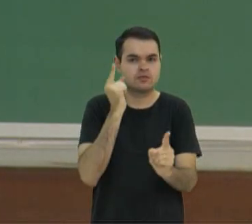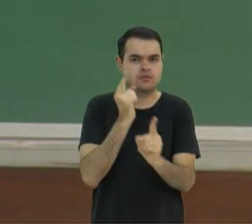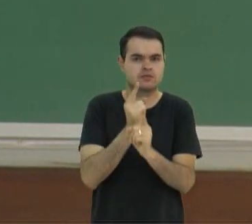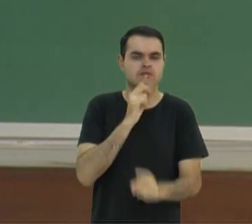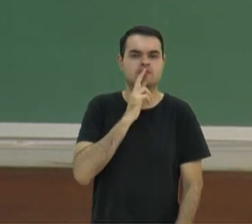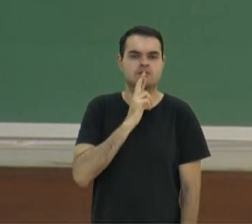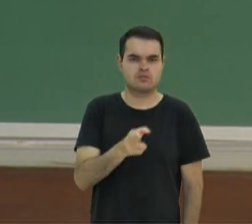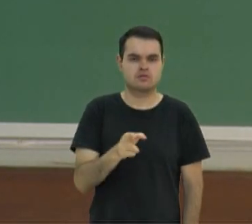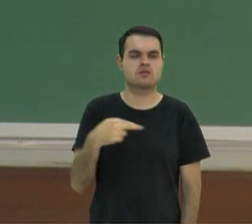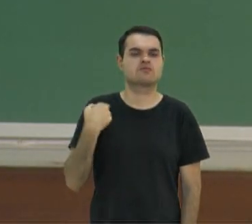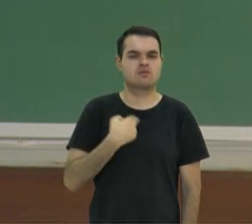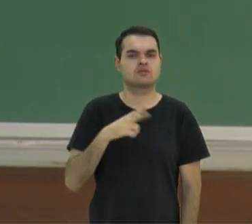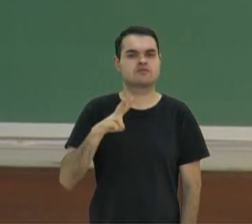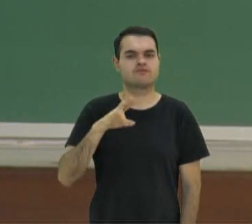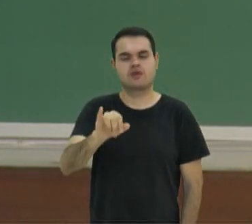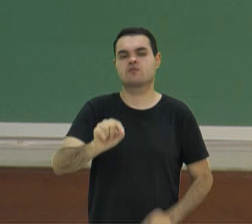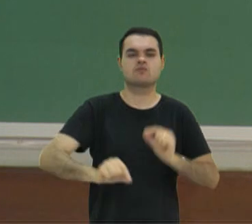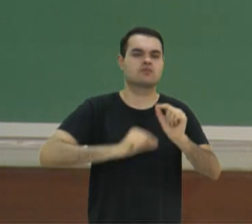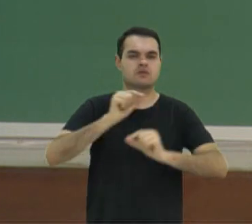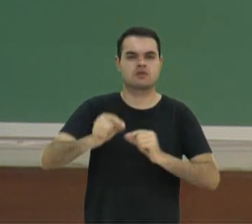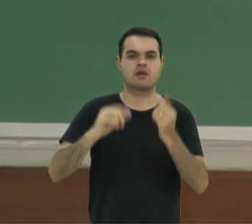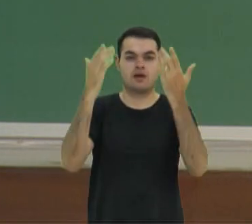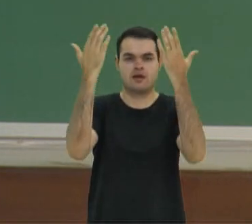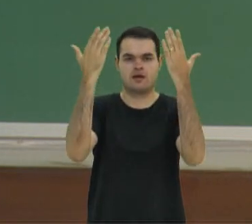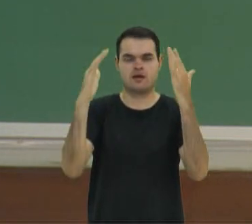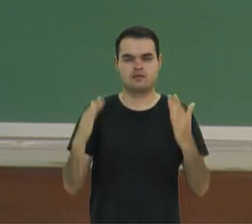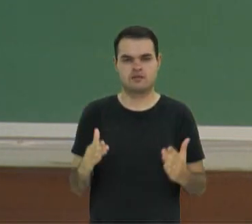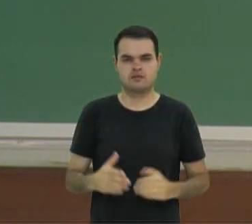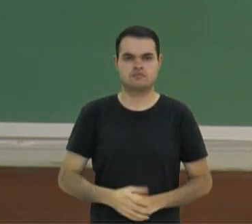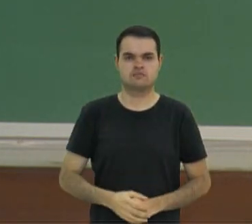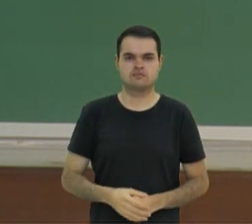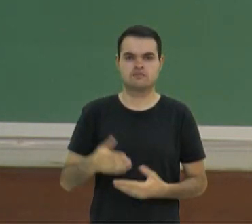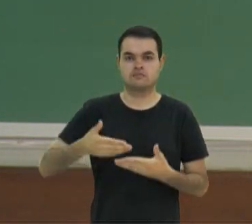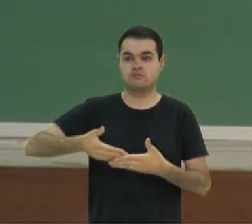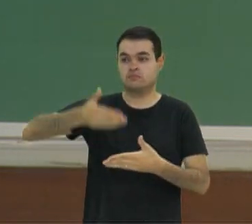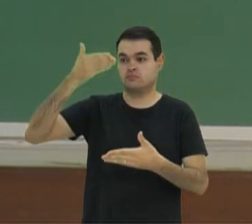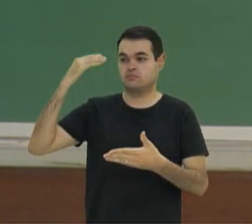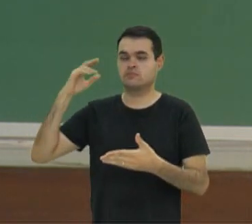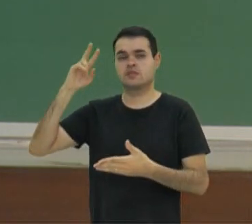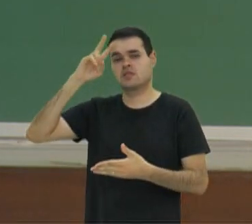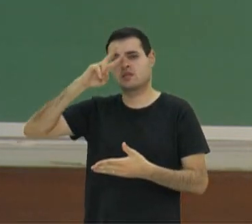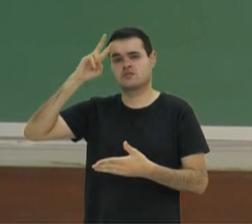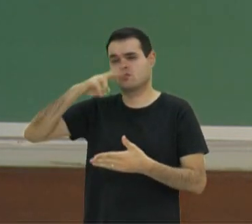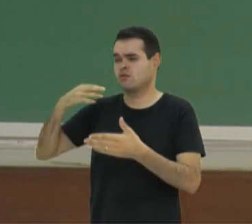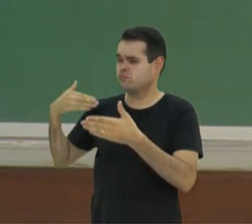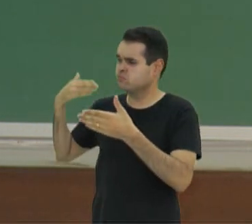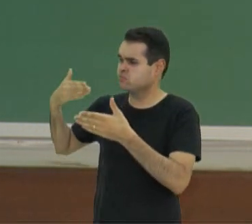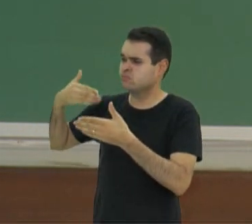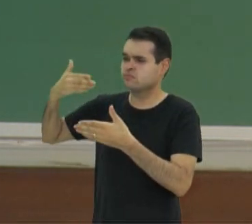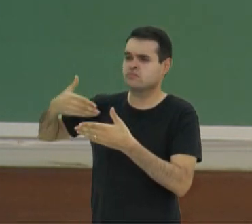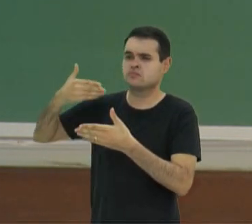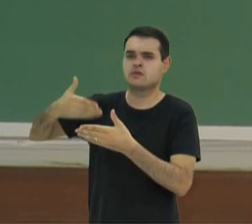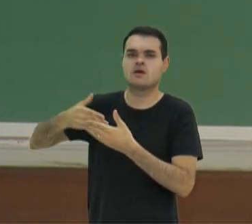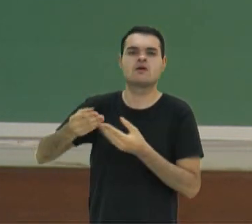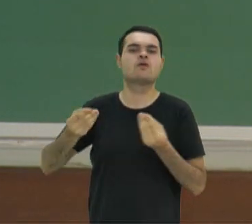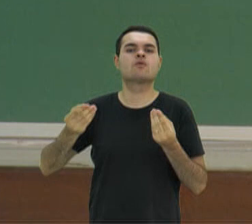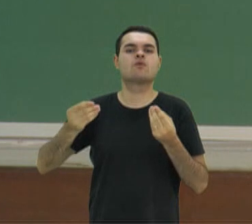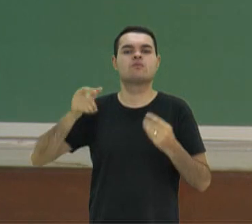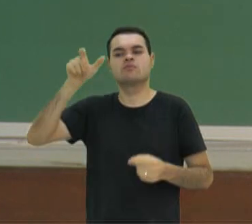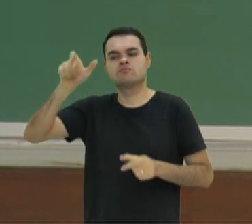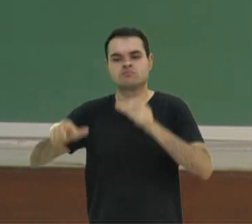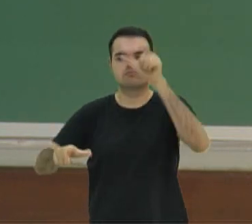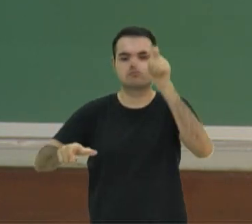isso, nós vamos fazer uma análise da energia ao longo da história, certo? Como é que o ser humano ele se relaciona com a